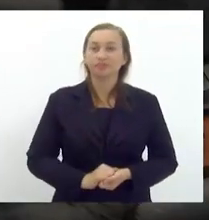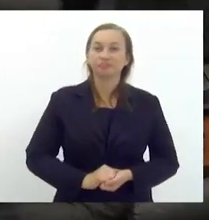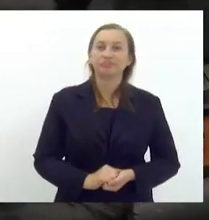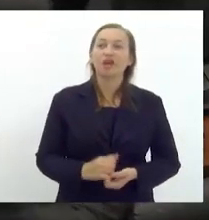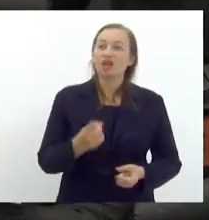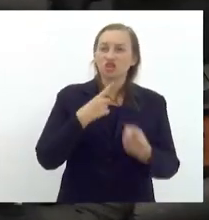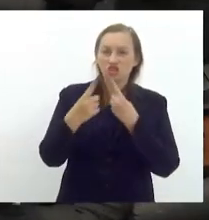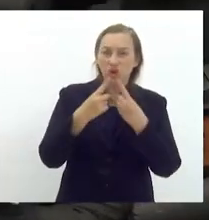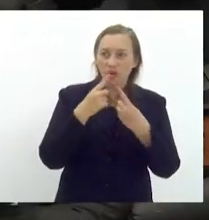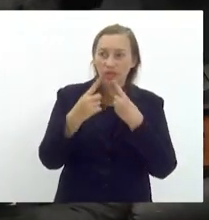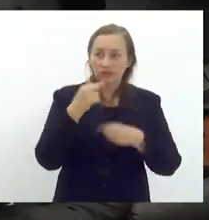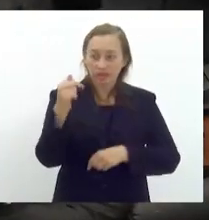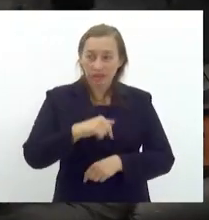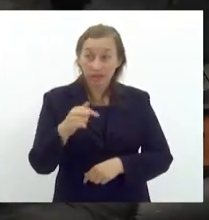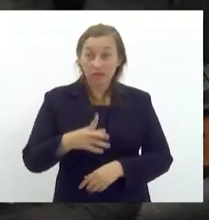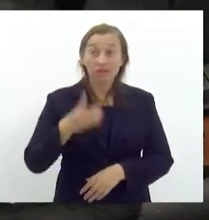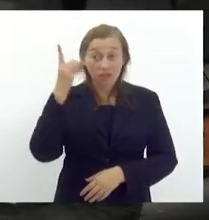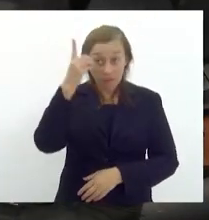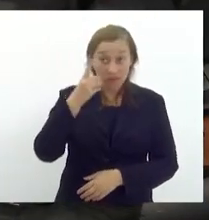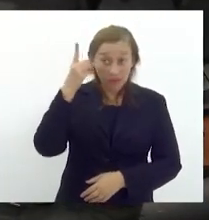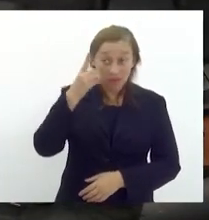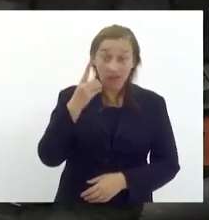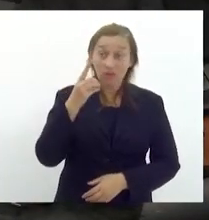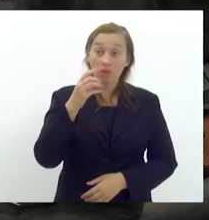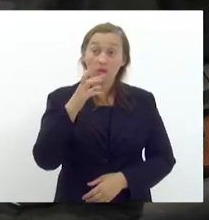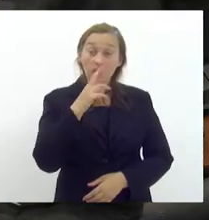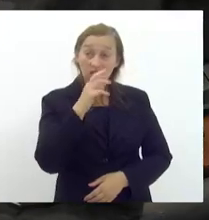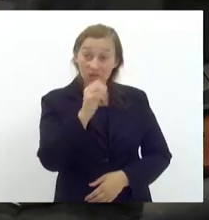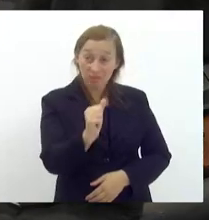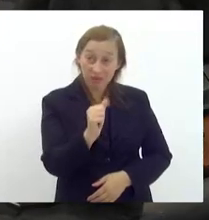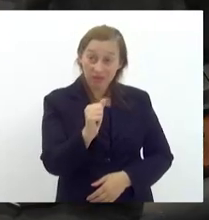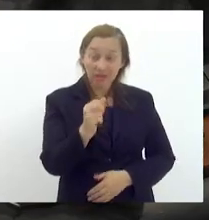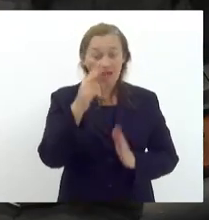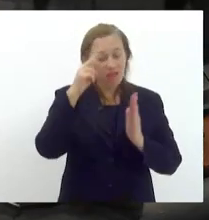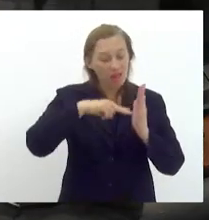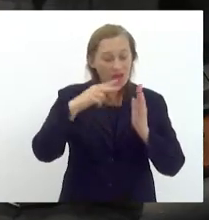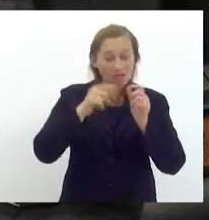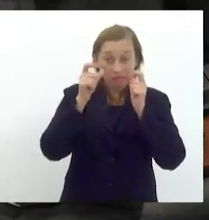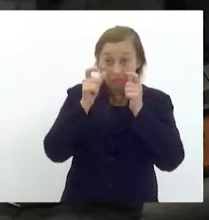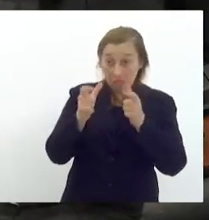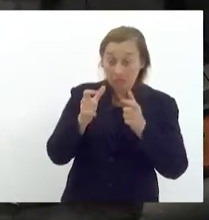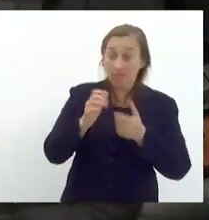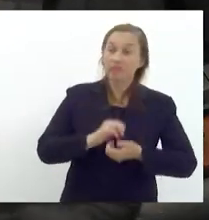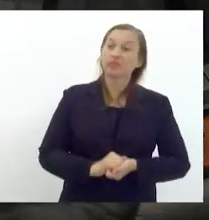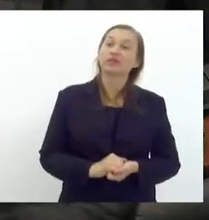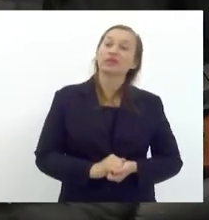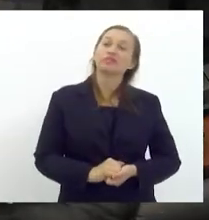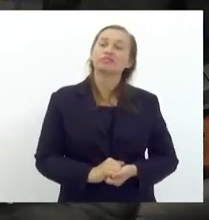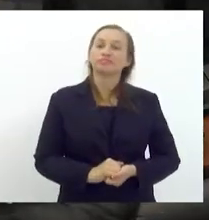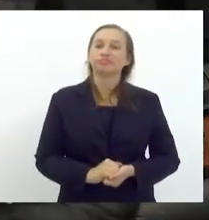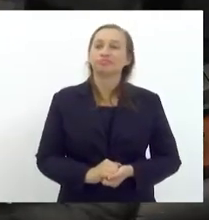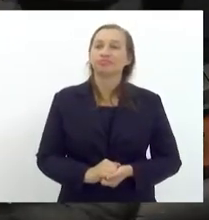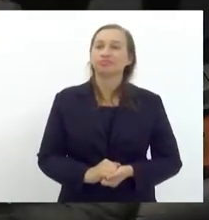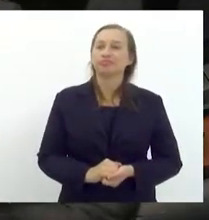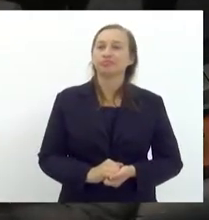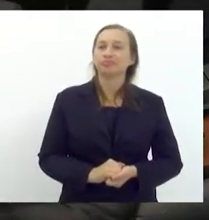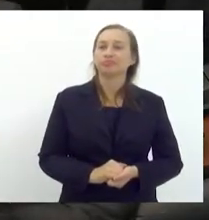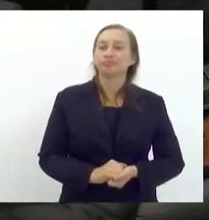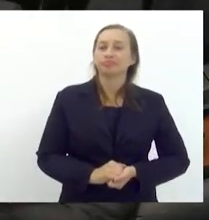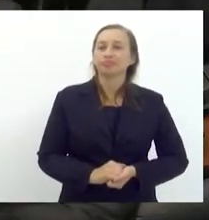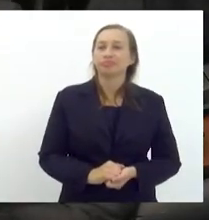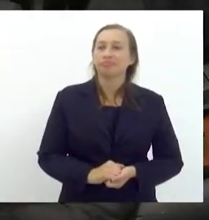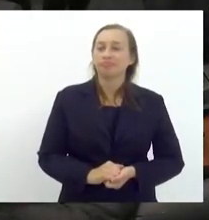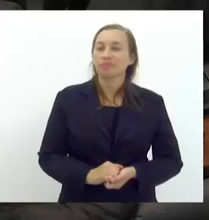dialogando aqui com o deputado Rodrigo Amorim e lendo atentamente a o preciosismo